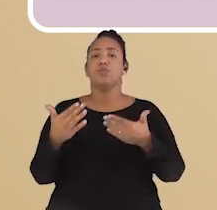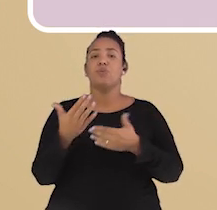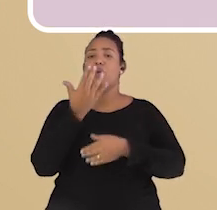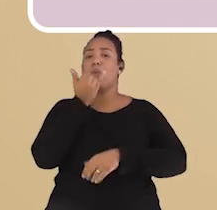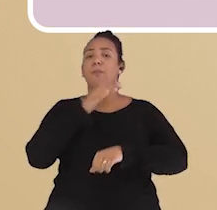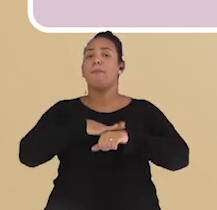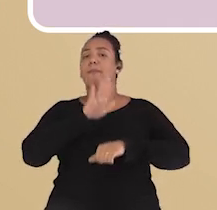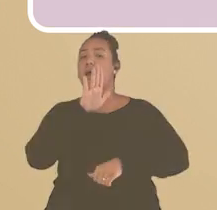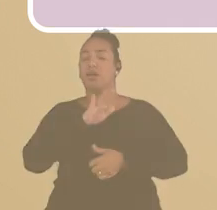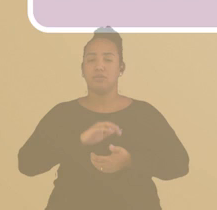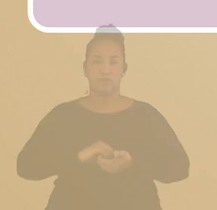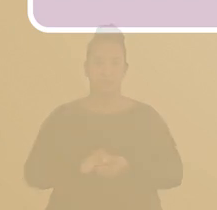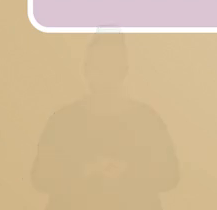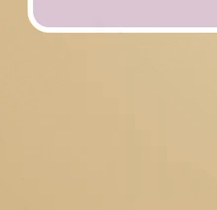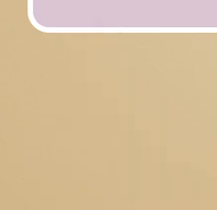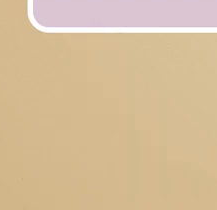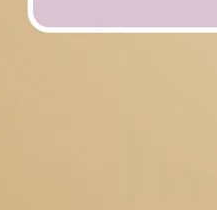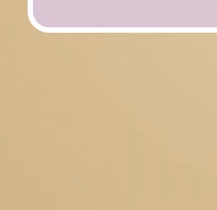pizza?